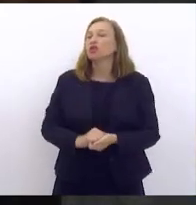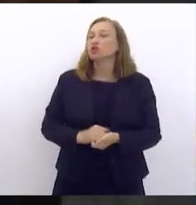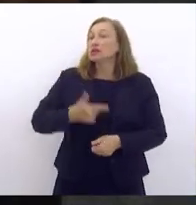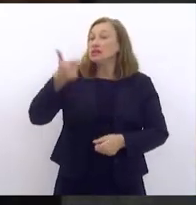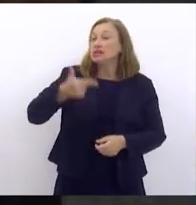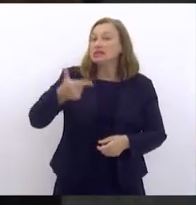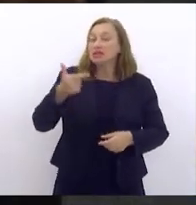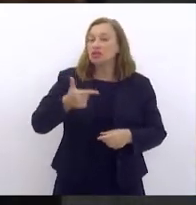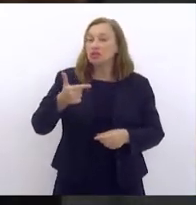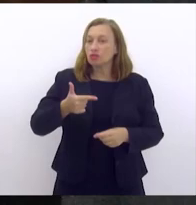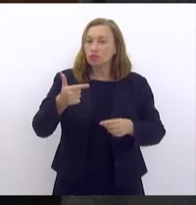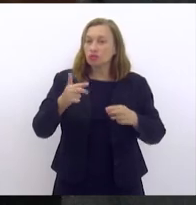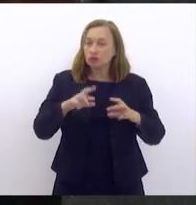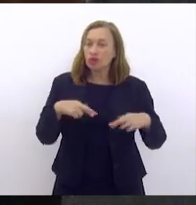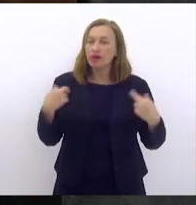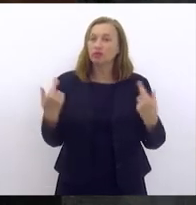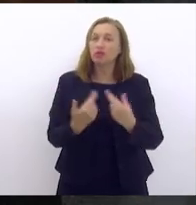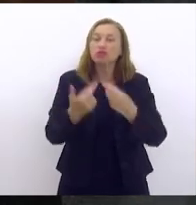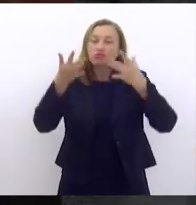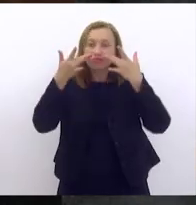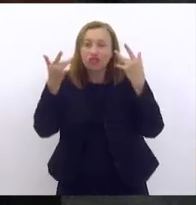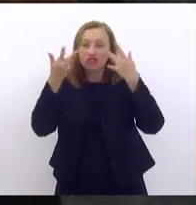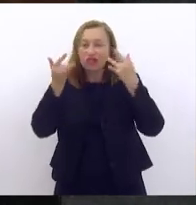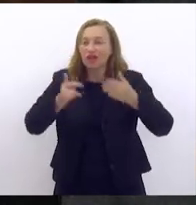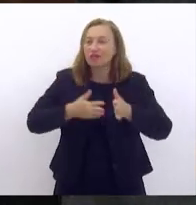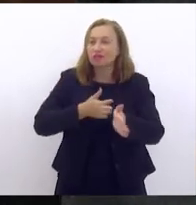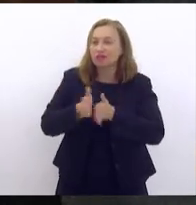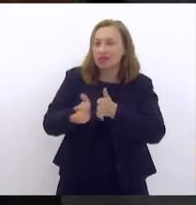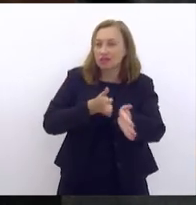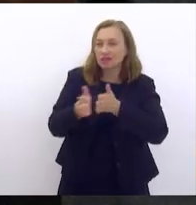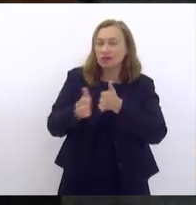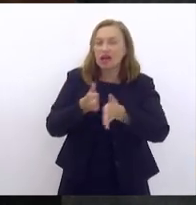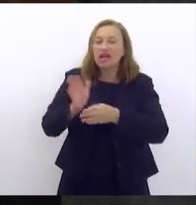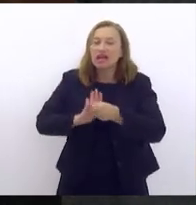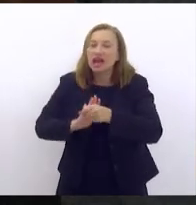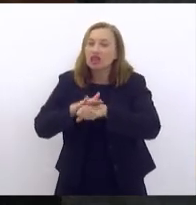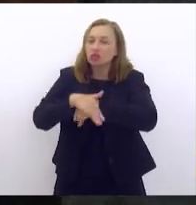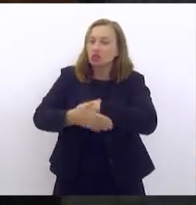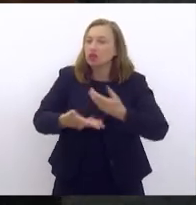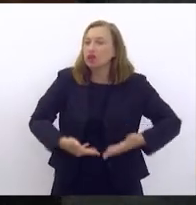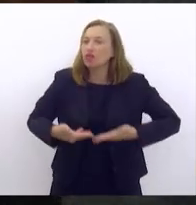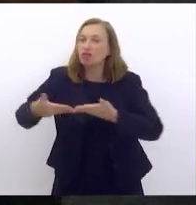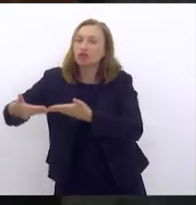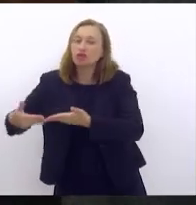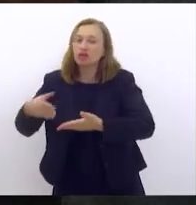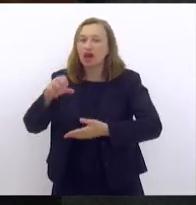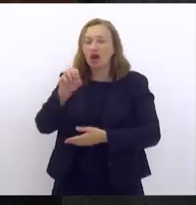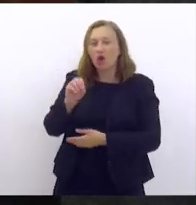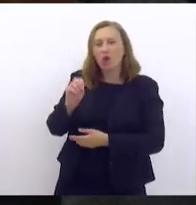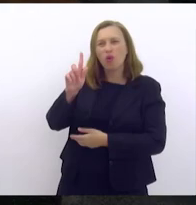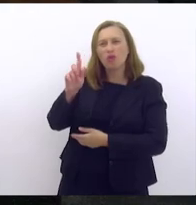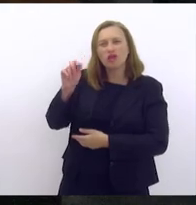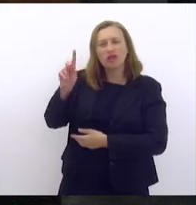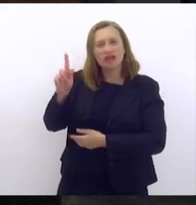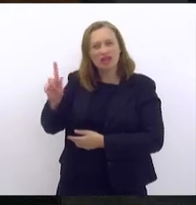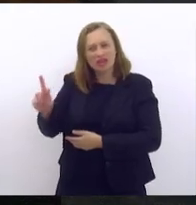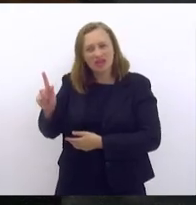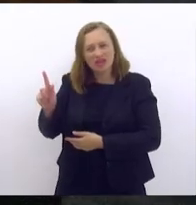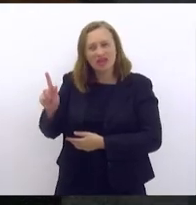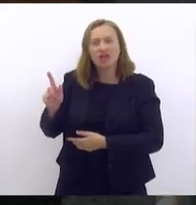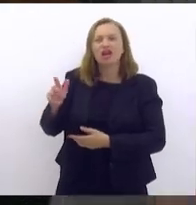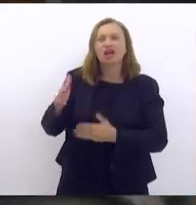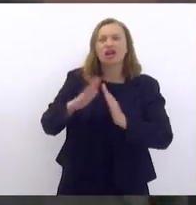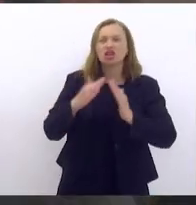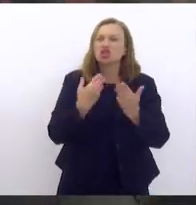segundo encontro dialógico de teatro acessível. E de noite, a convite da ONG Escola de Gente, eu participei